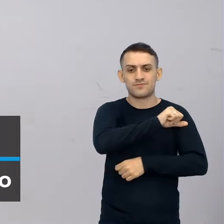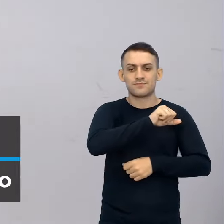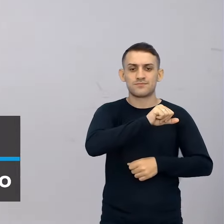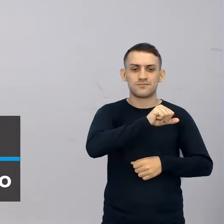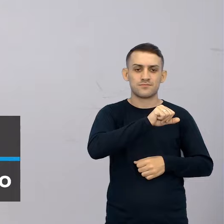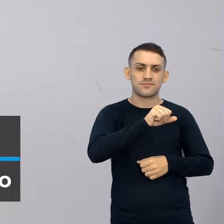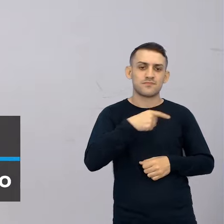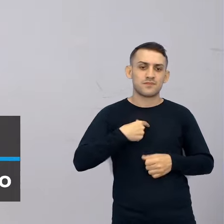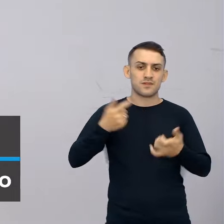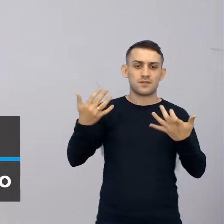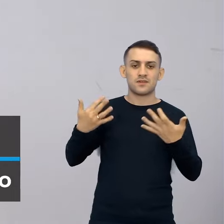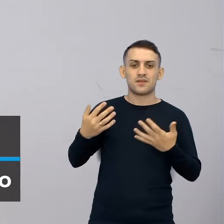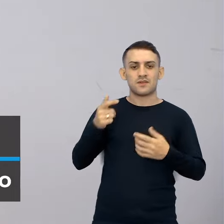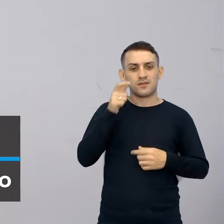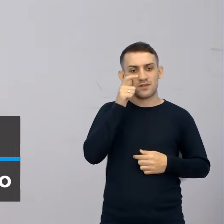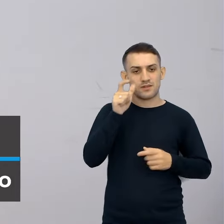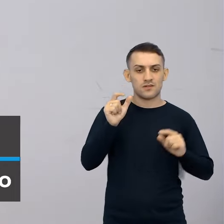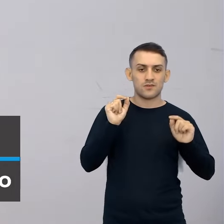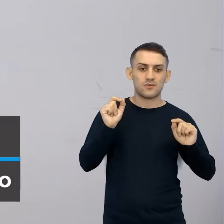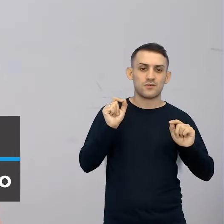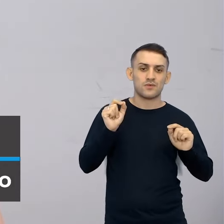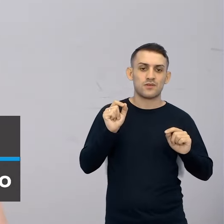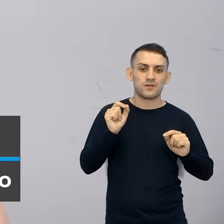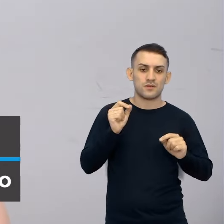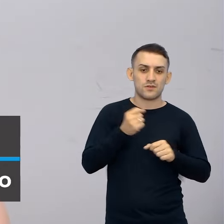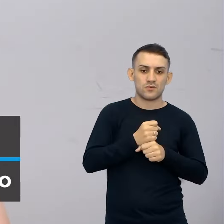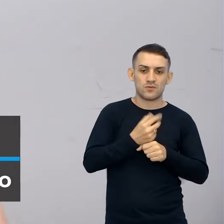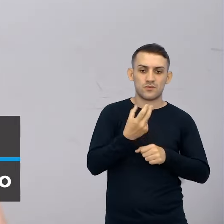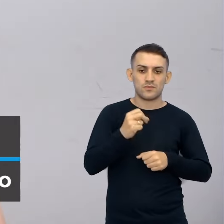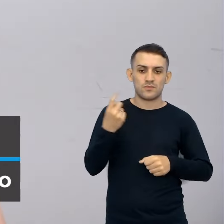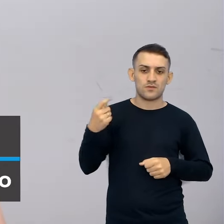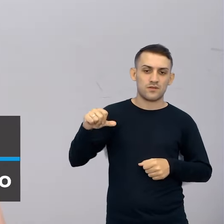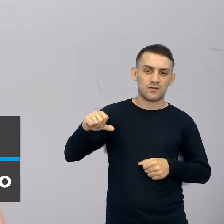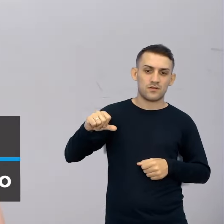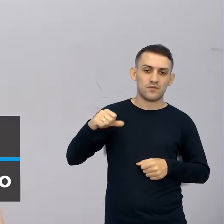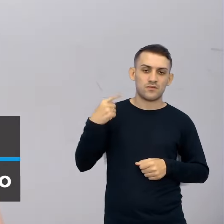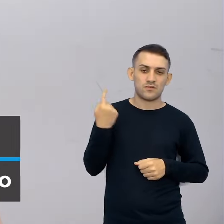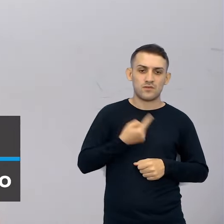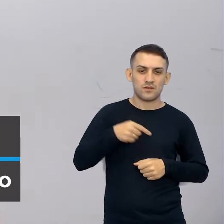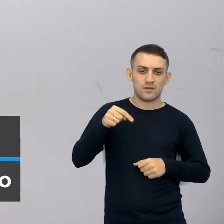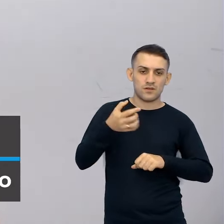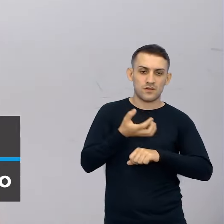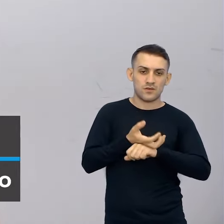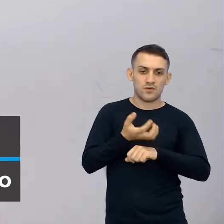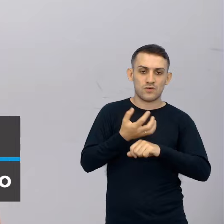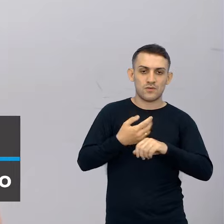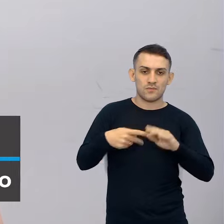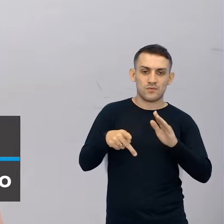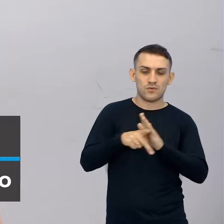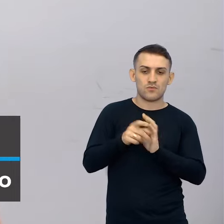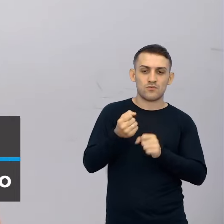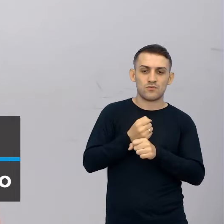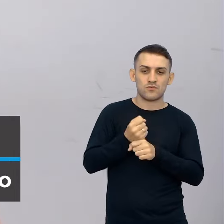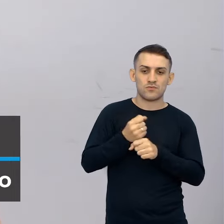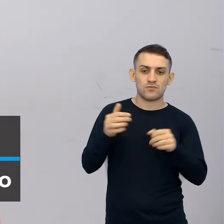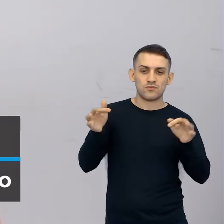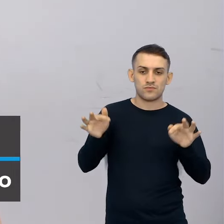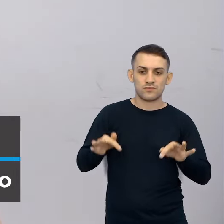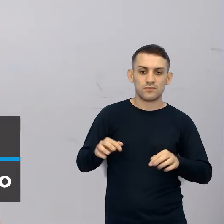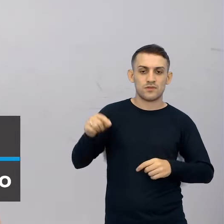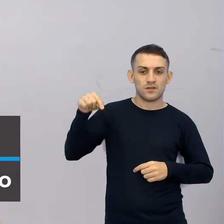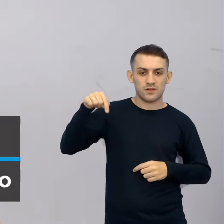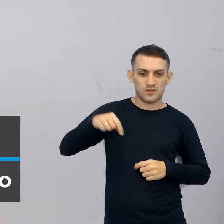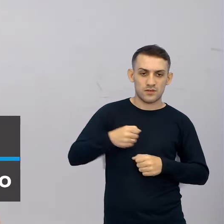contar um pouquinho para vocês que é interessante, olha só, desde 2019, né, que a gente está com o componente a partir dos anos finais, e aí esse ano